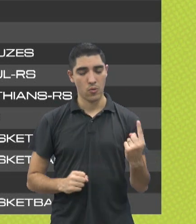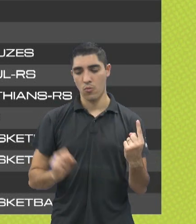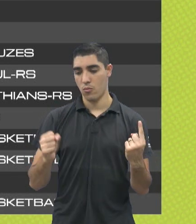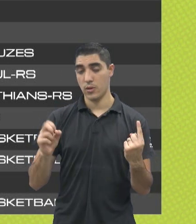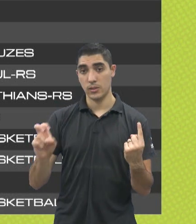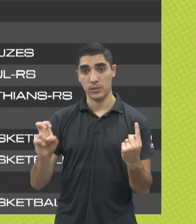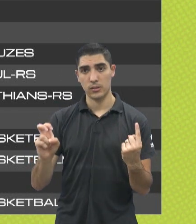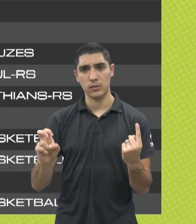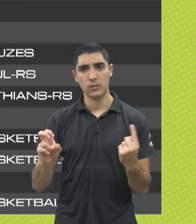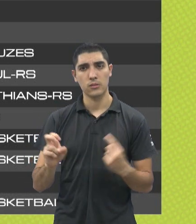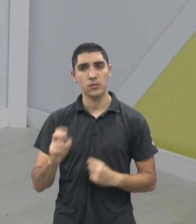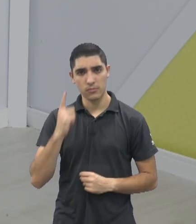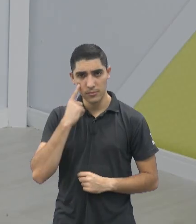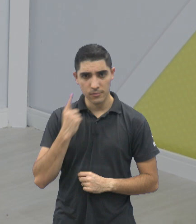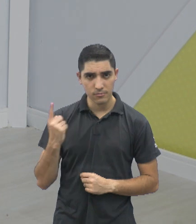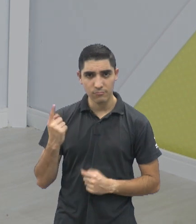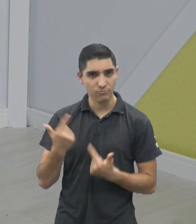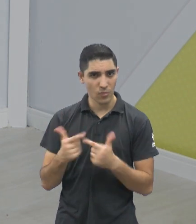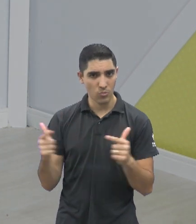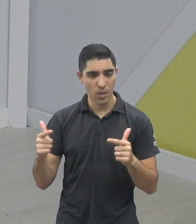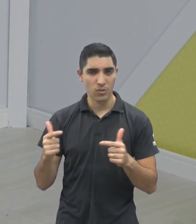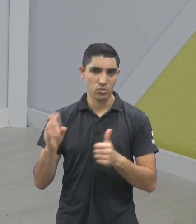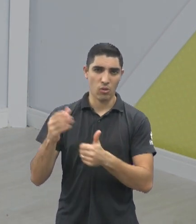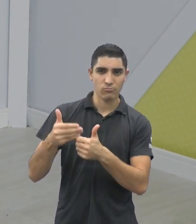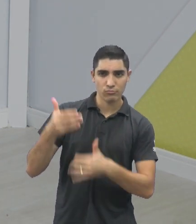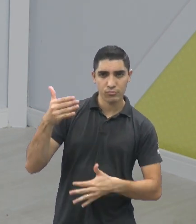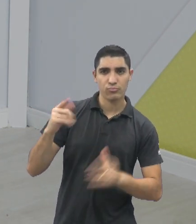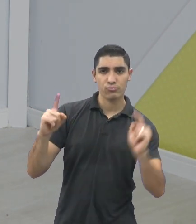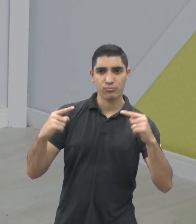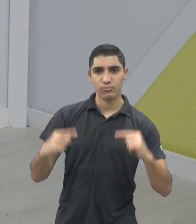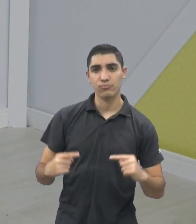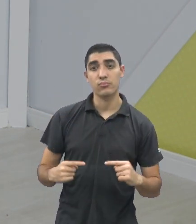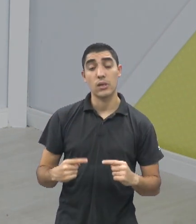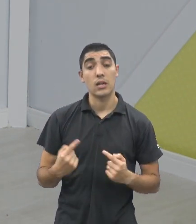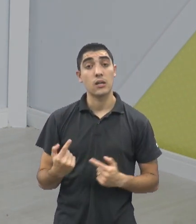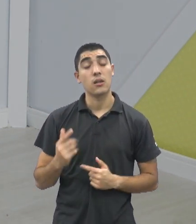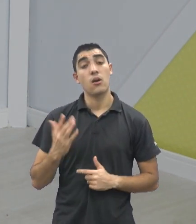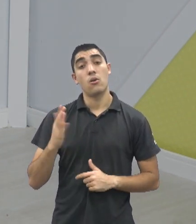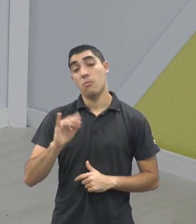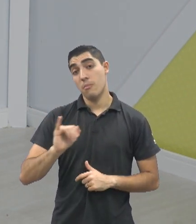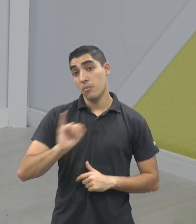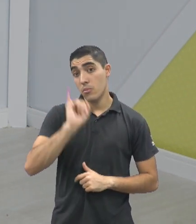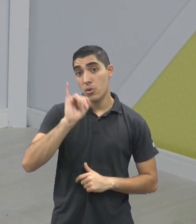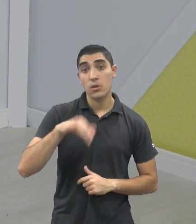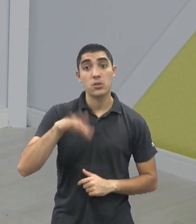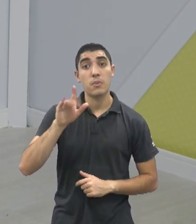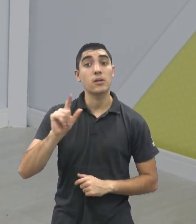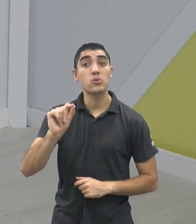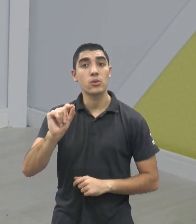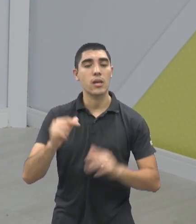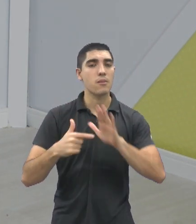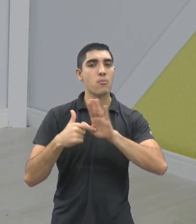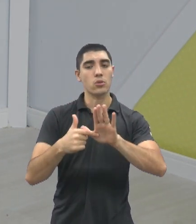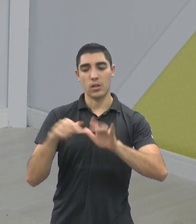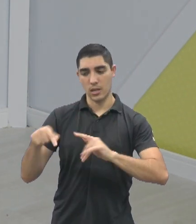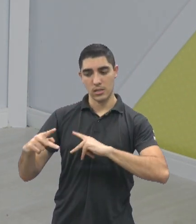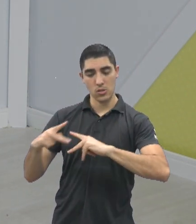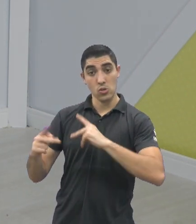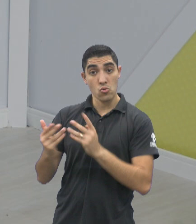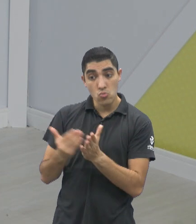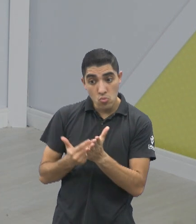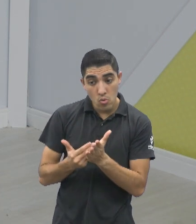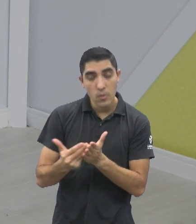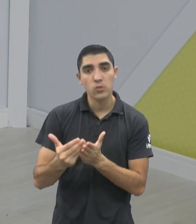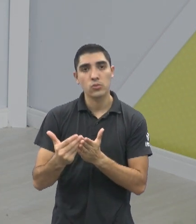não? Não tem, então tá bom. Então tá aqui, mas o que importava mesmo era a gente dizer aqui, ó, esse início de temporada do São José com 6